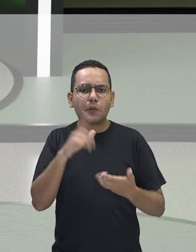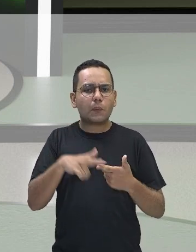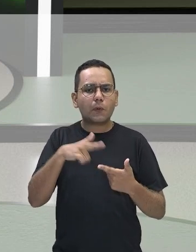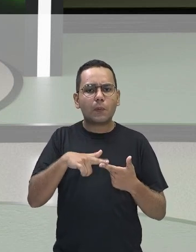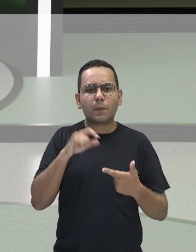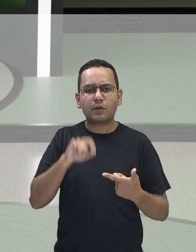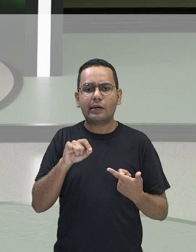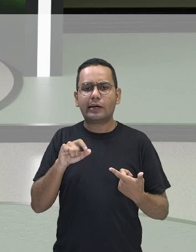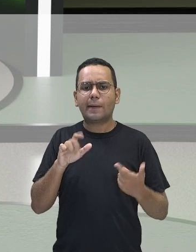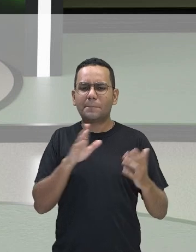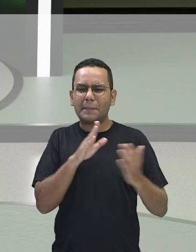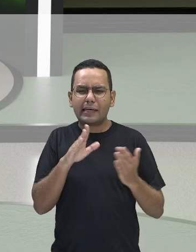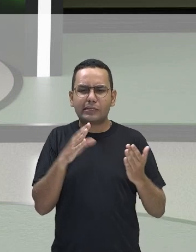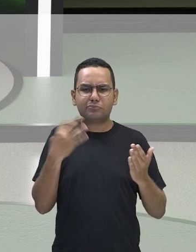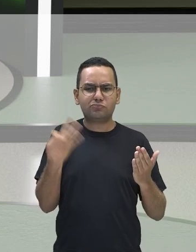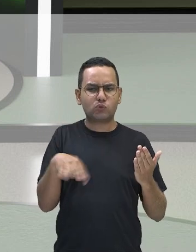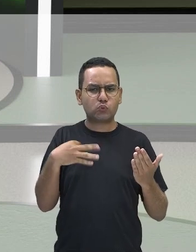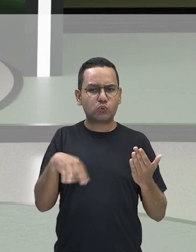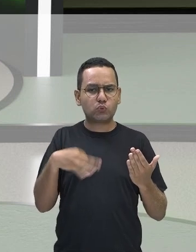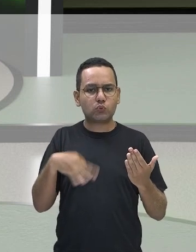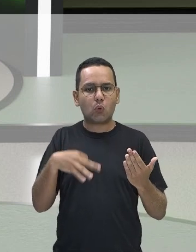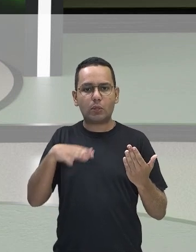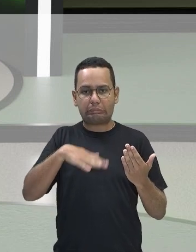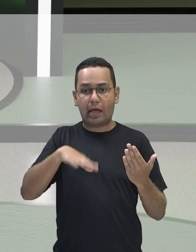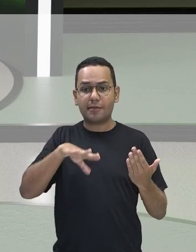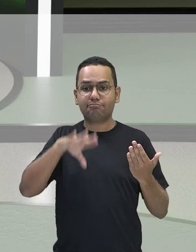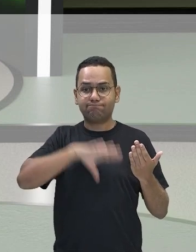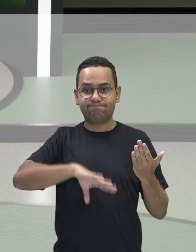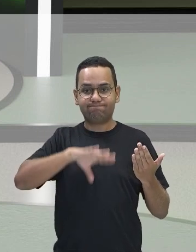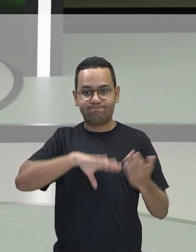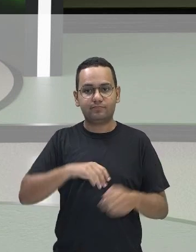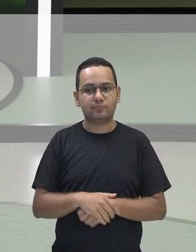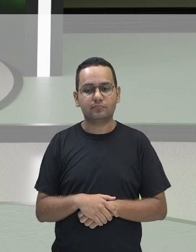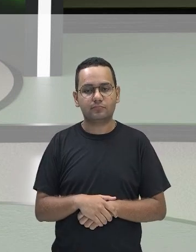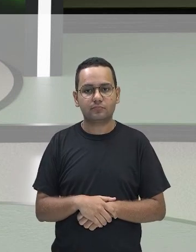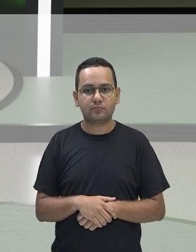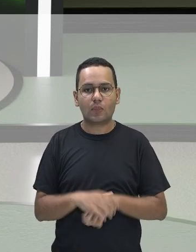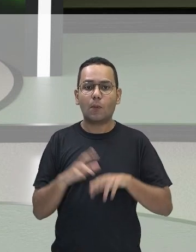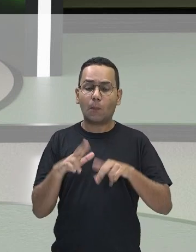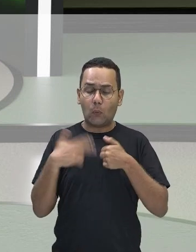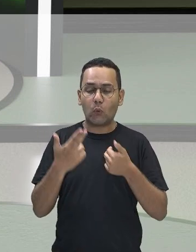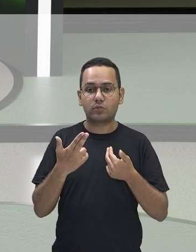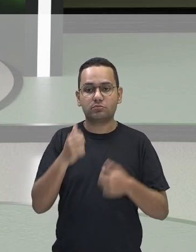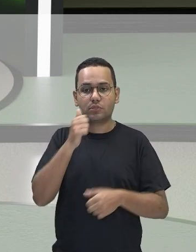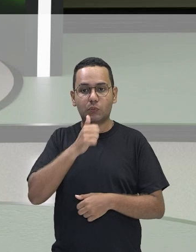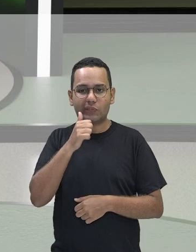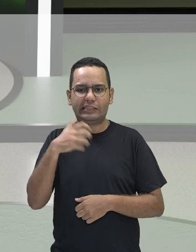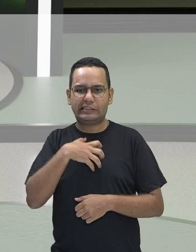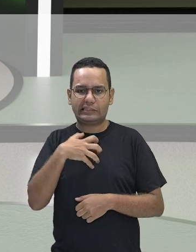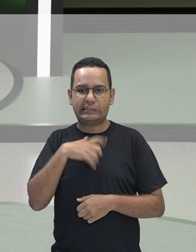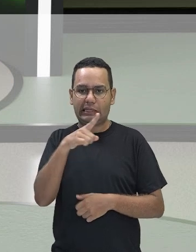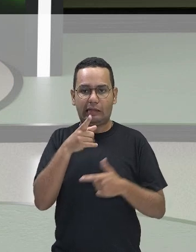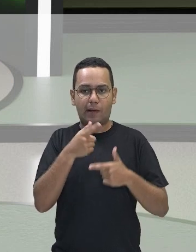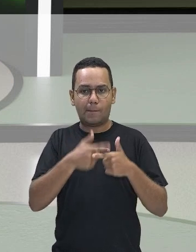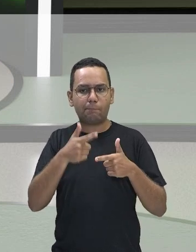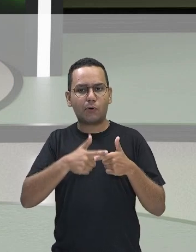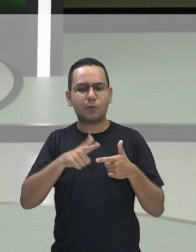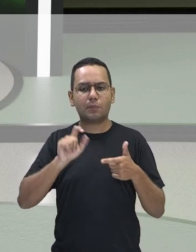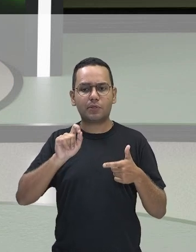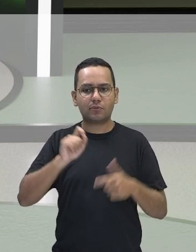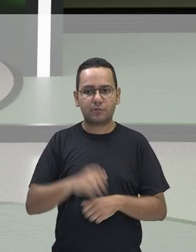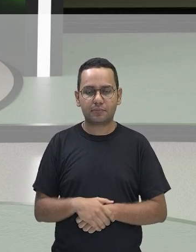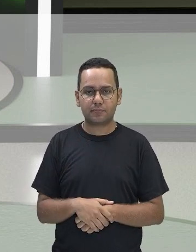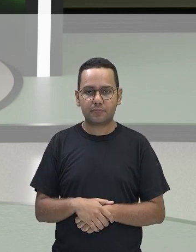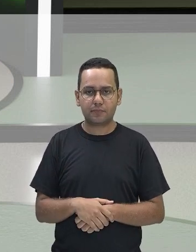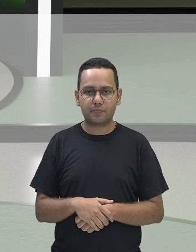dores no período menstrual. Tá? Então, as mulheres que sofrem de endometriose, o primeiro desafio, né, delas